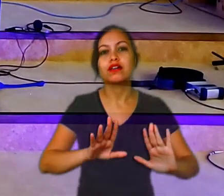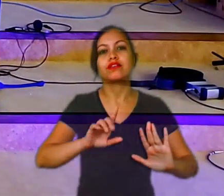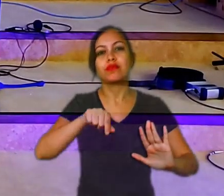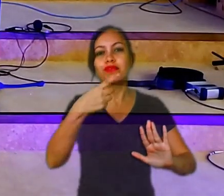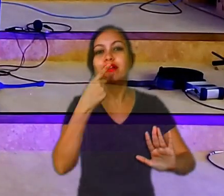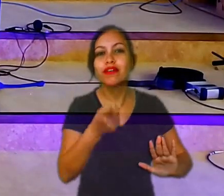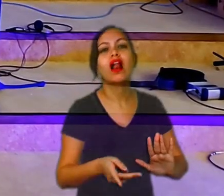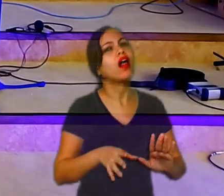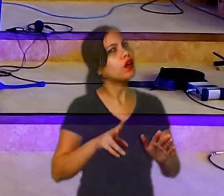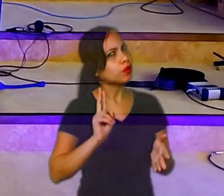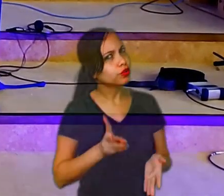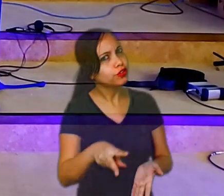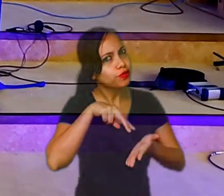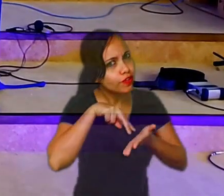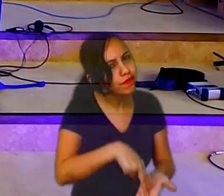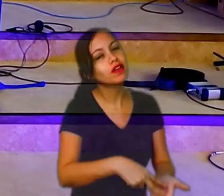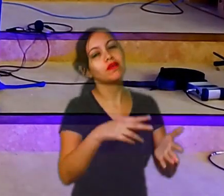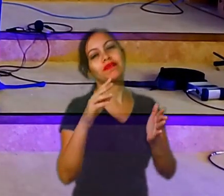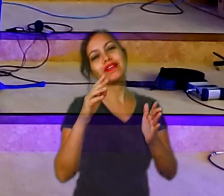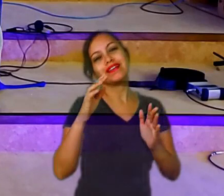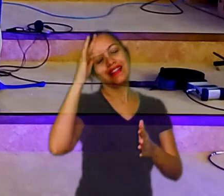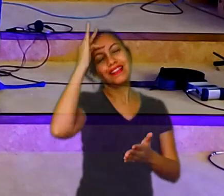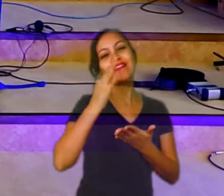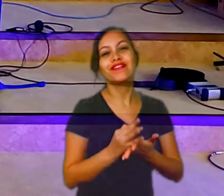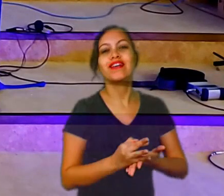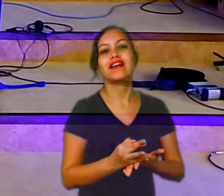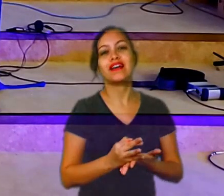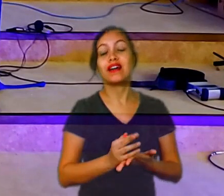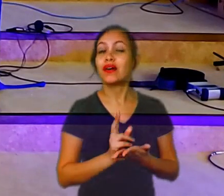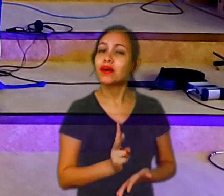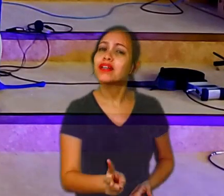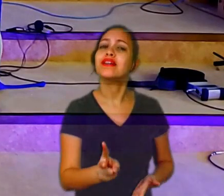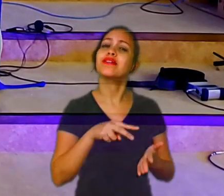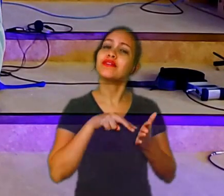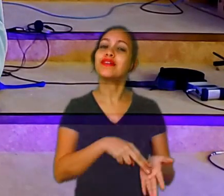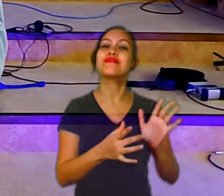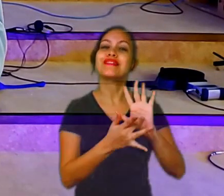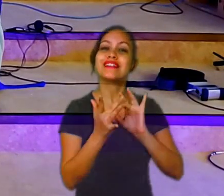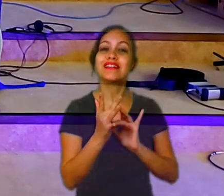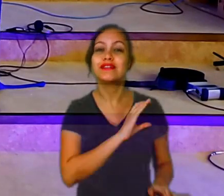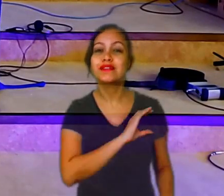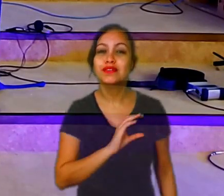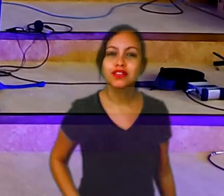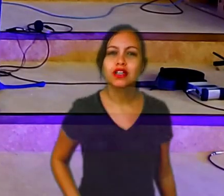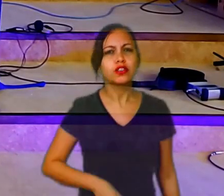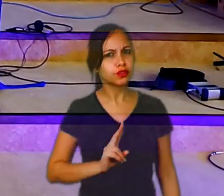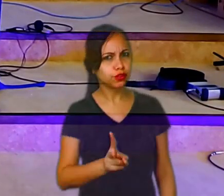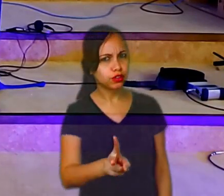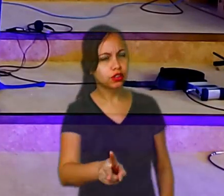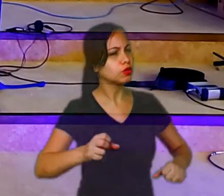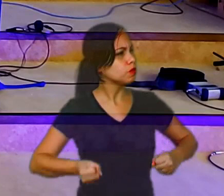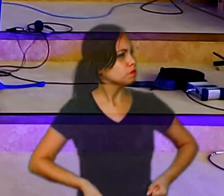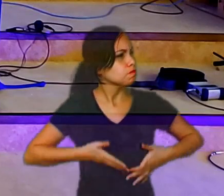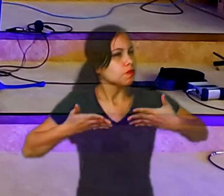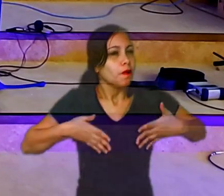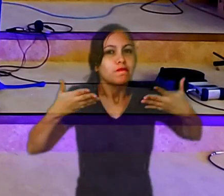resiste-lhe firme na fé. Seja firme, querido, em Cristo Jesus. Seja firme, constante e